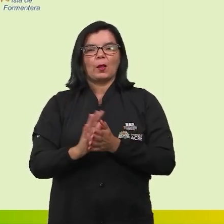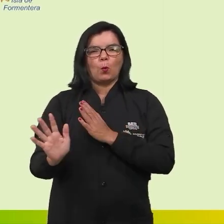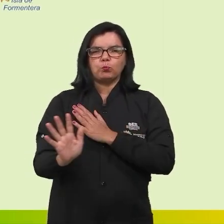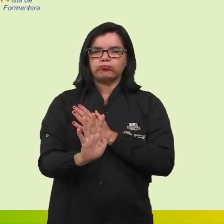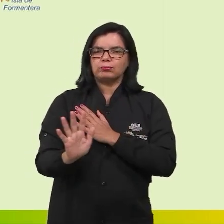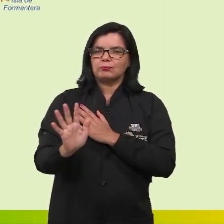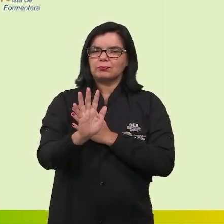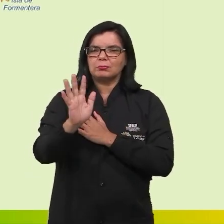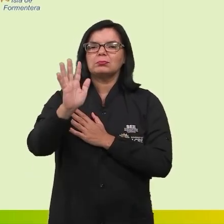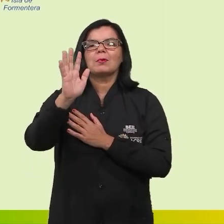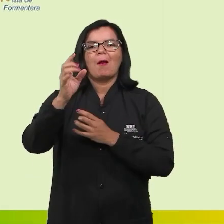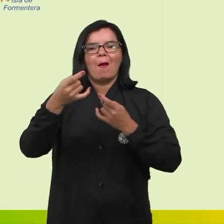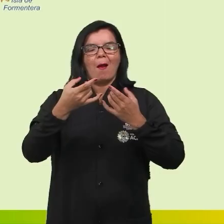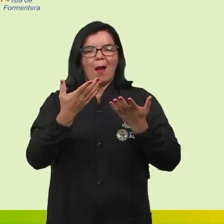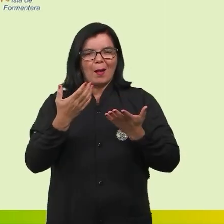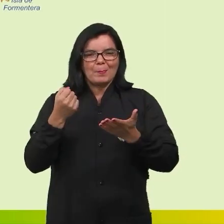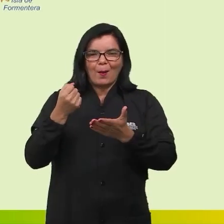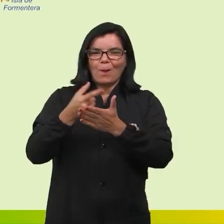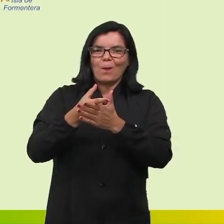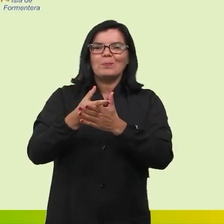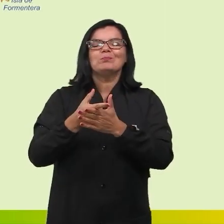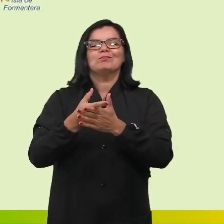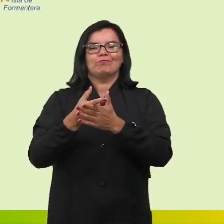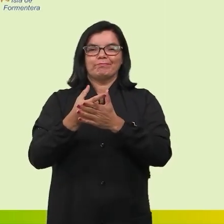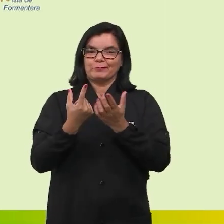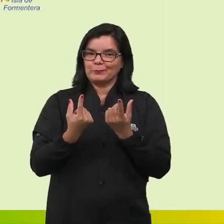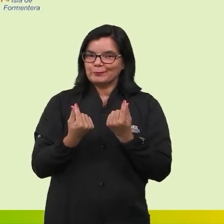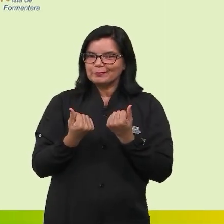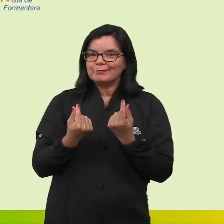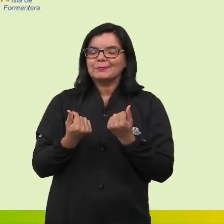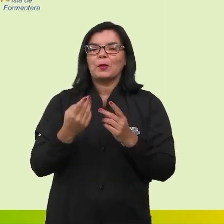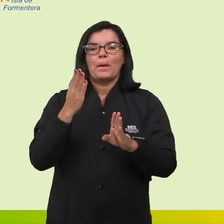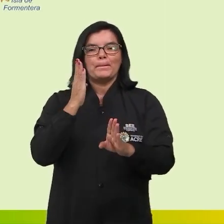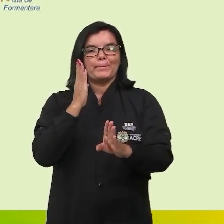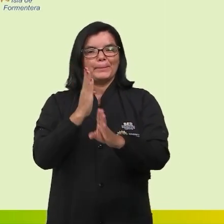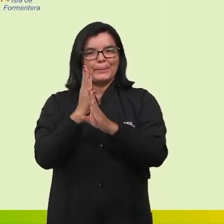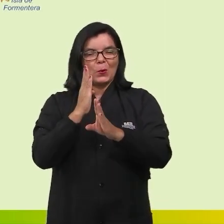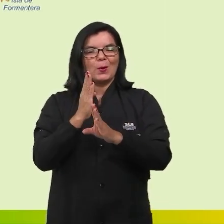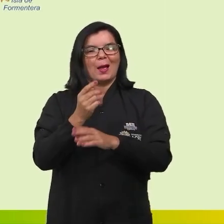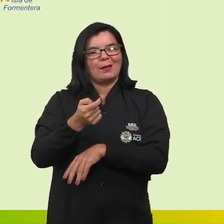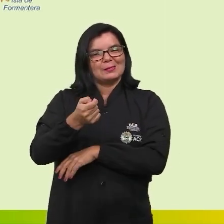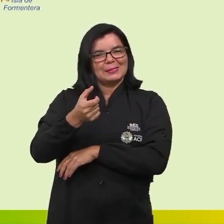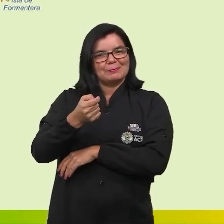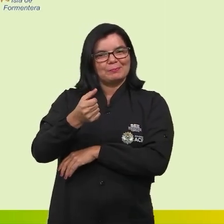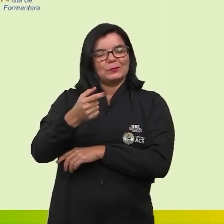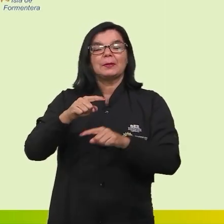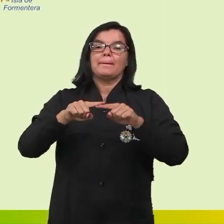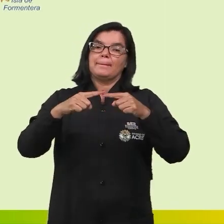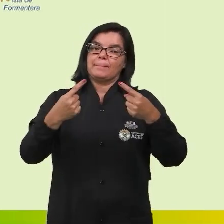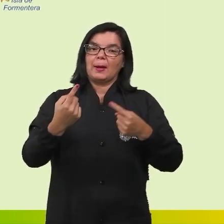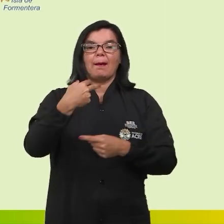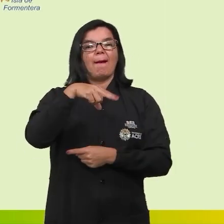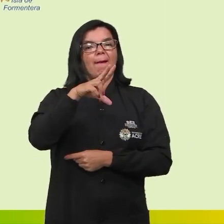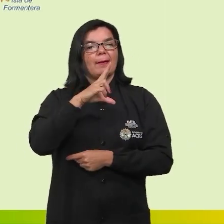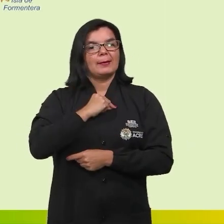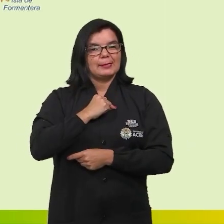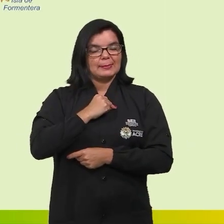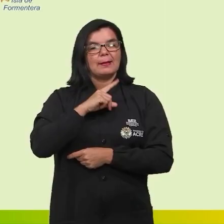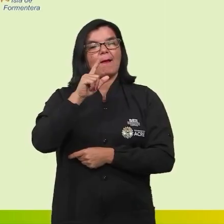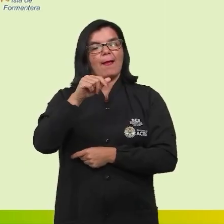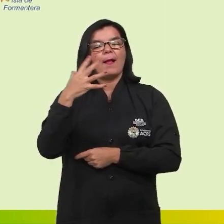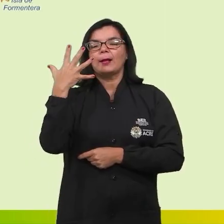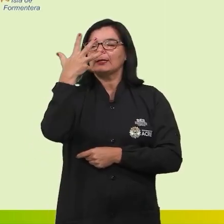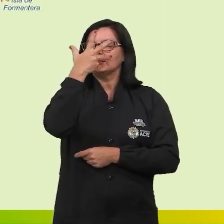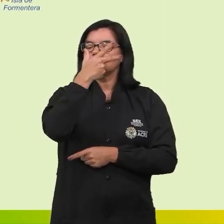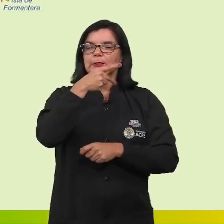caro, né? Ele envolve muita grana, por conta dessa questão da moeda. Mas a Espanha, ela é um país